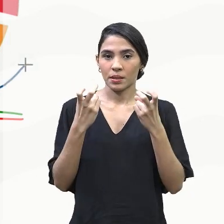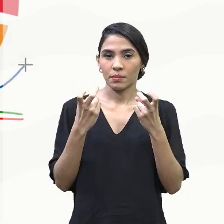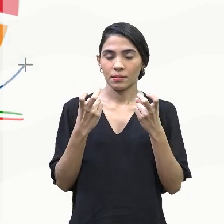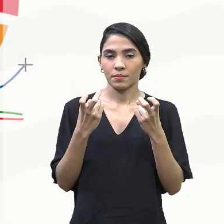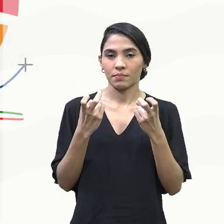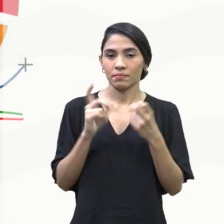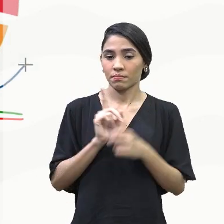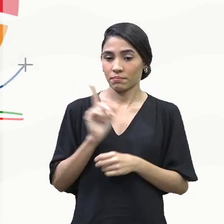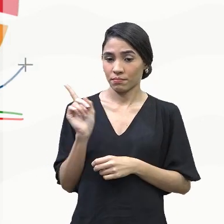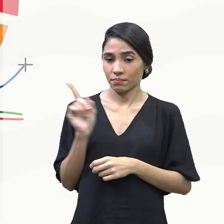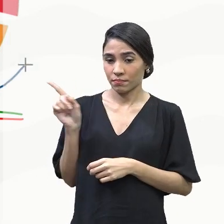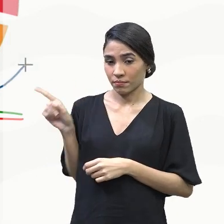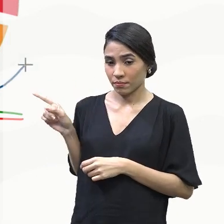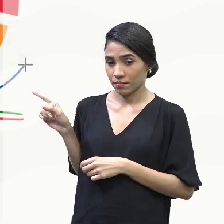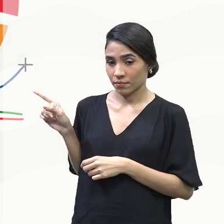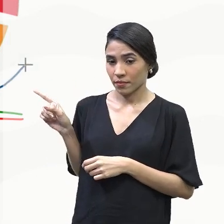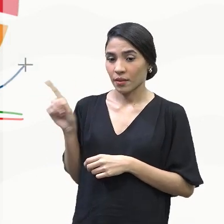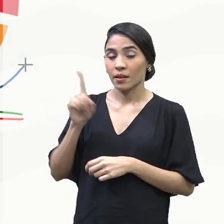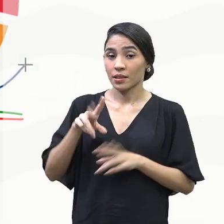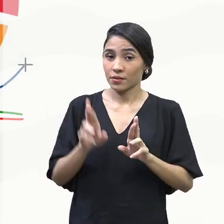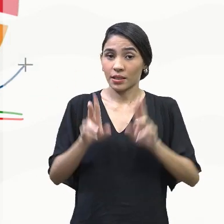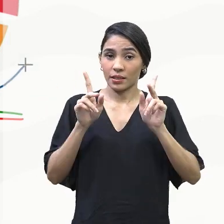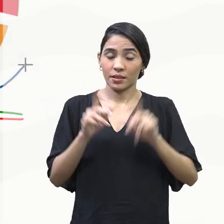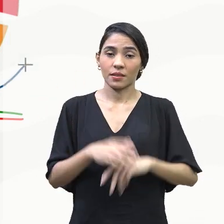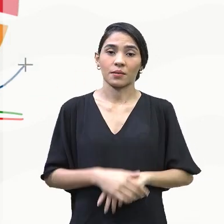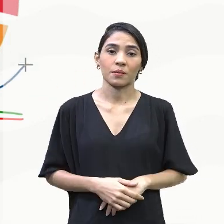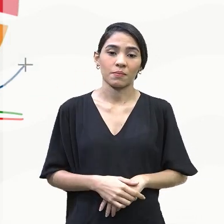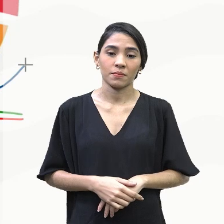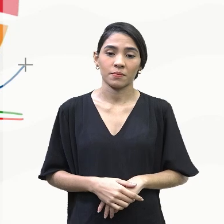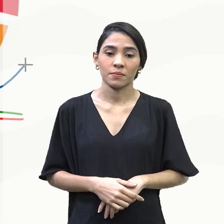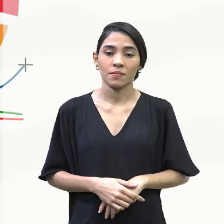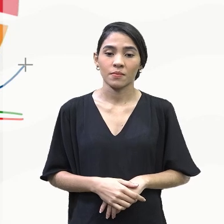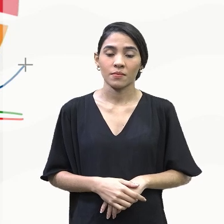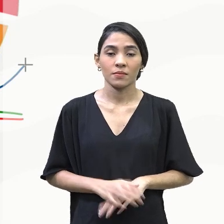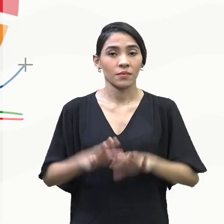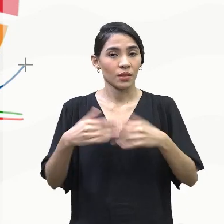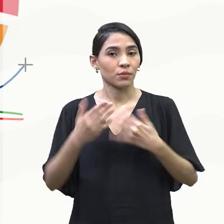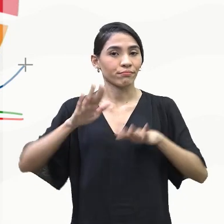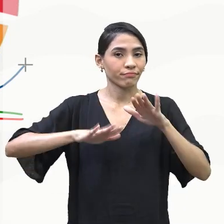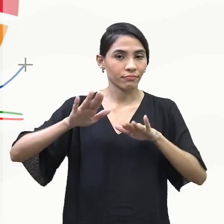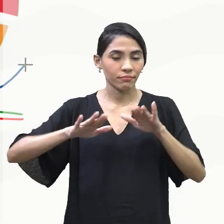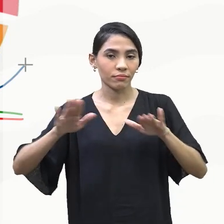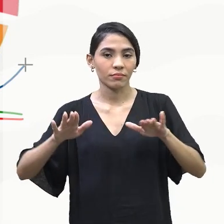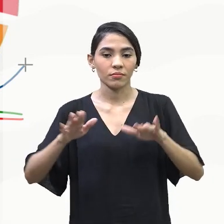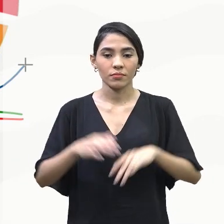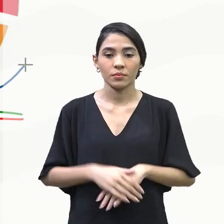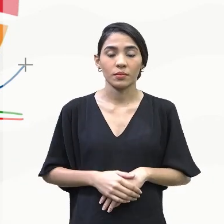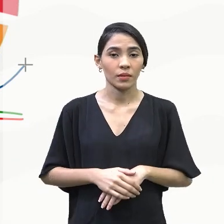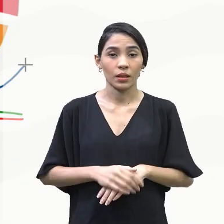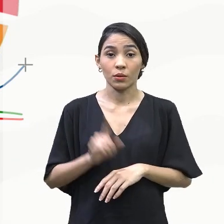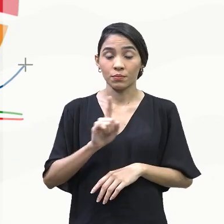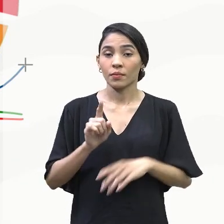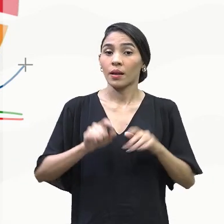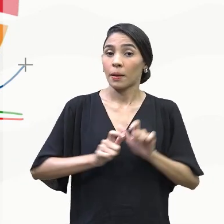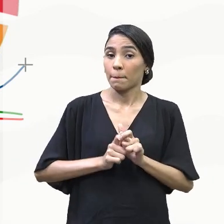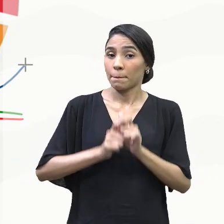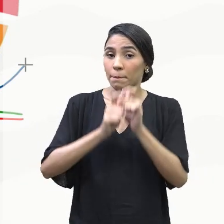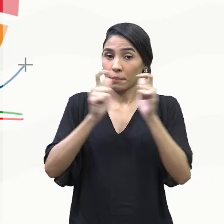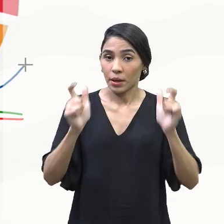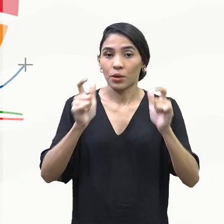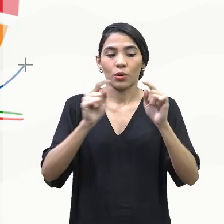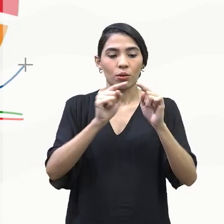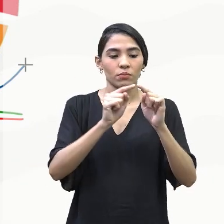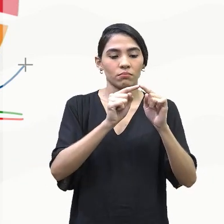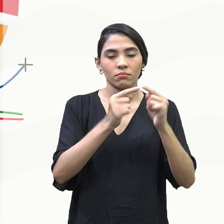É uma fatia, né? Só que é diferenciada, né? Então, geralmente não. A maior parte, a